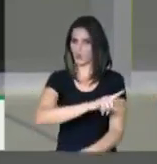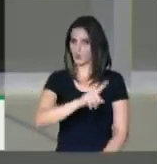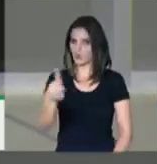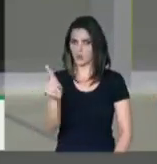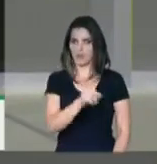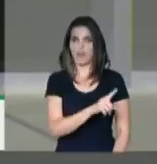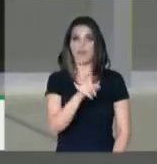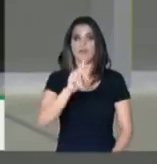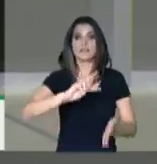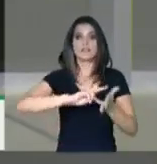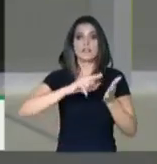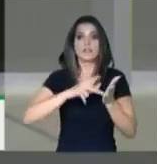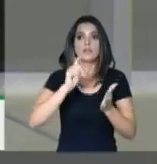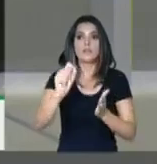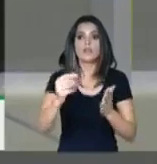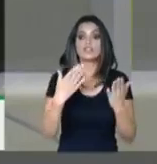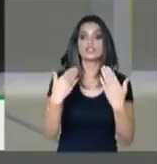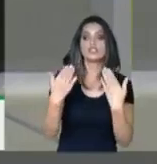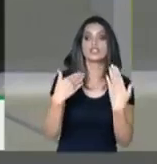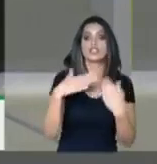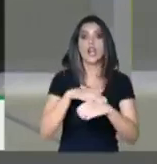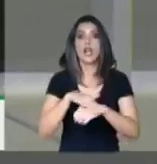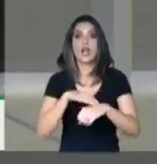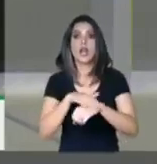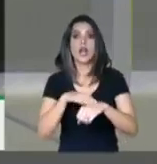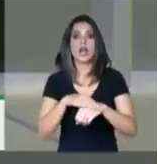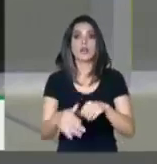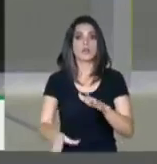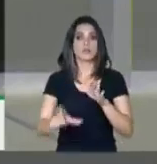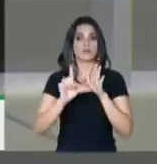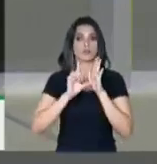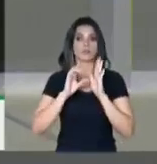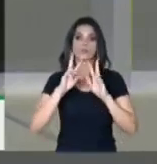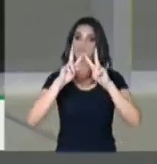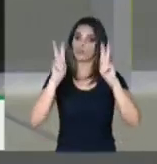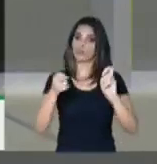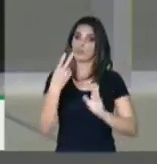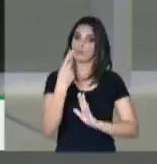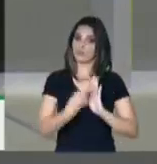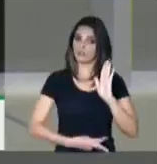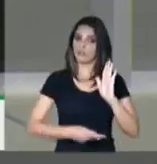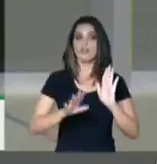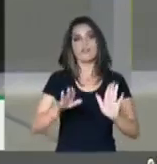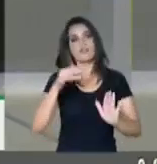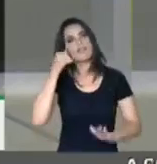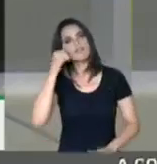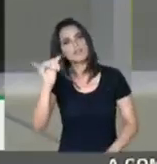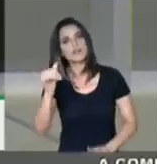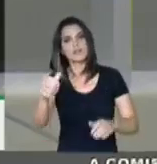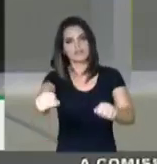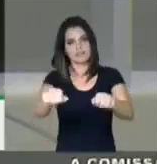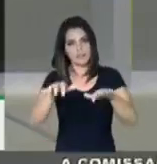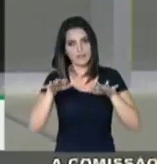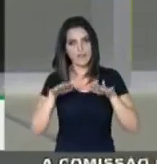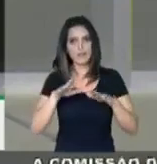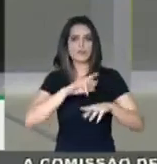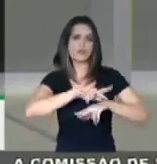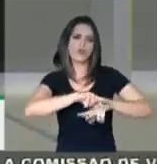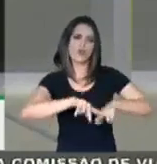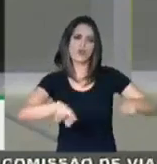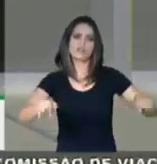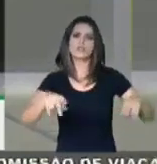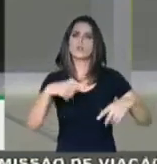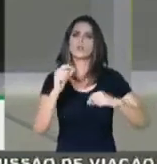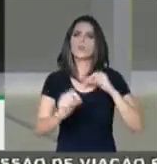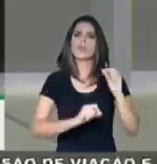isso significa ter feito um diálogo prévio sobre um projeto, que evitava trazer para o plenário coisas que poderiam